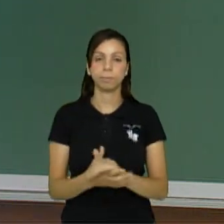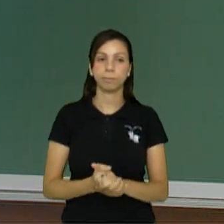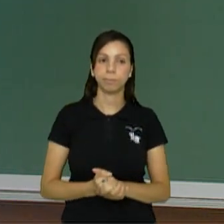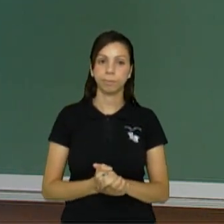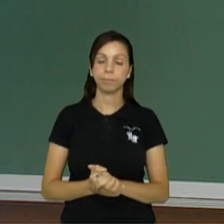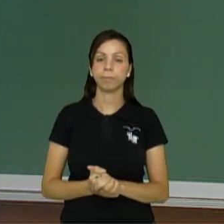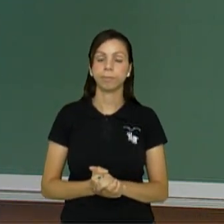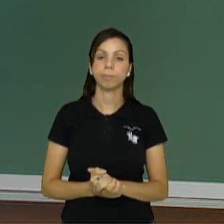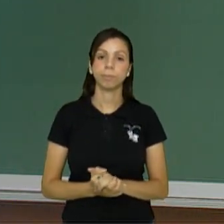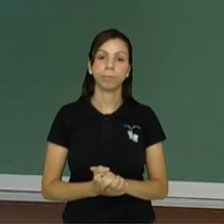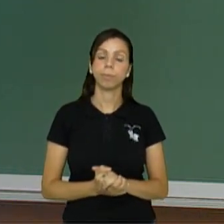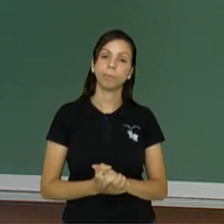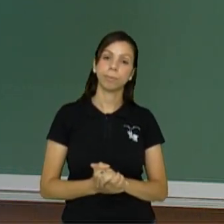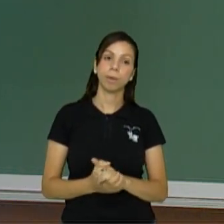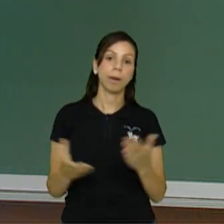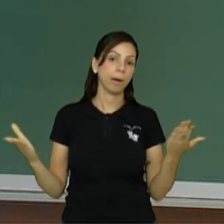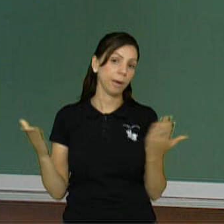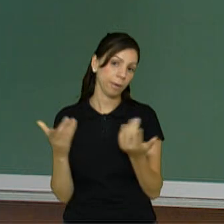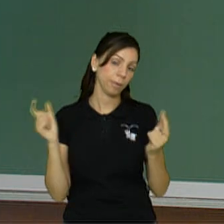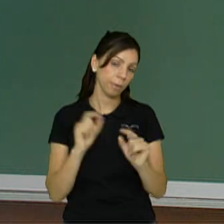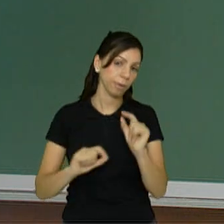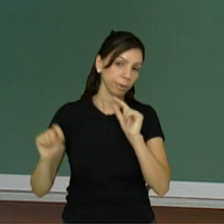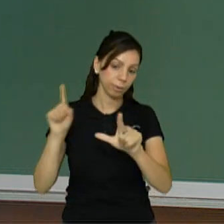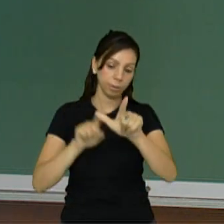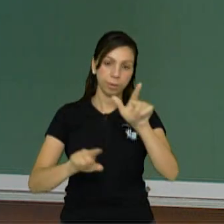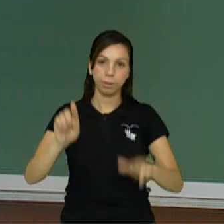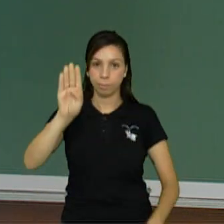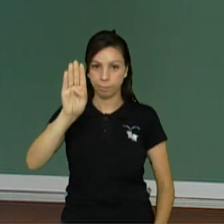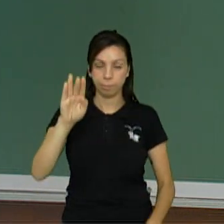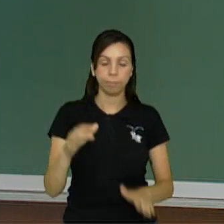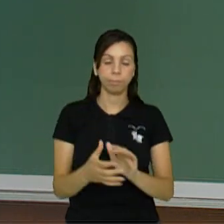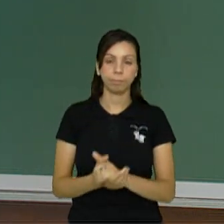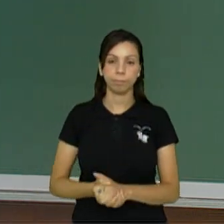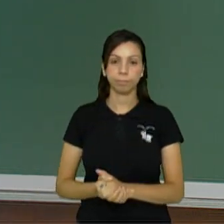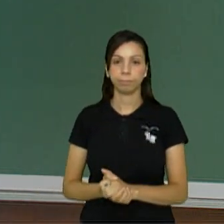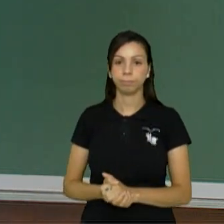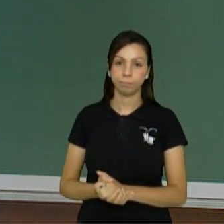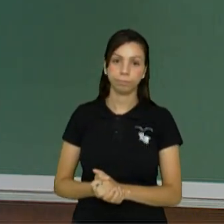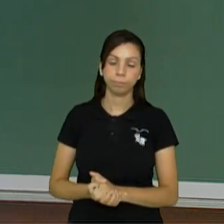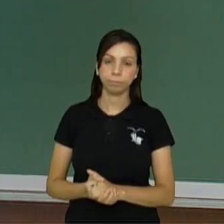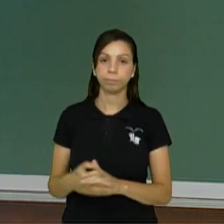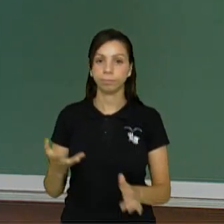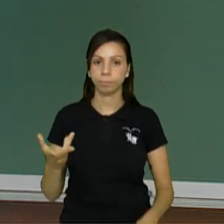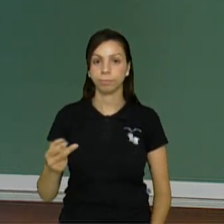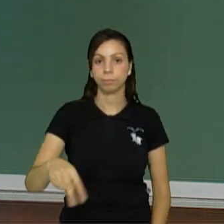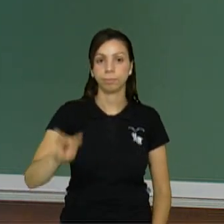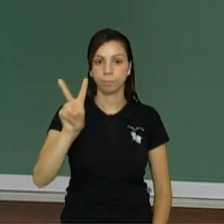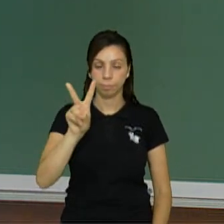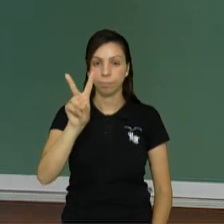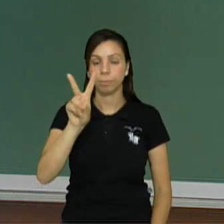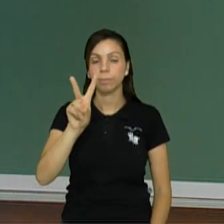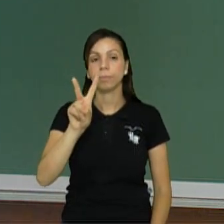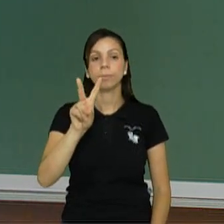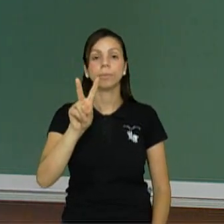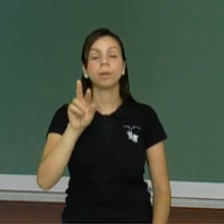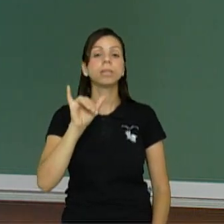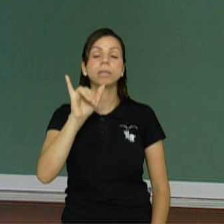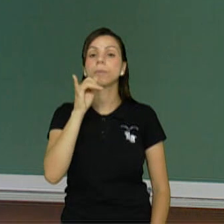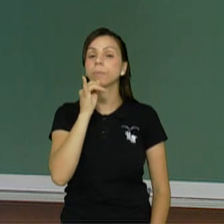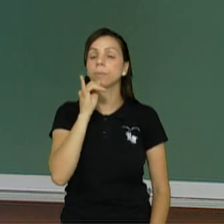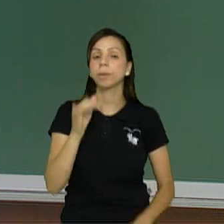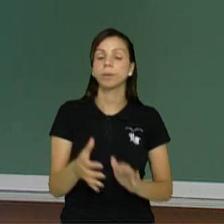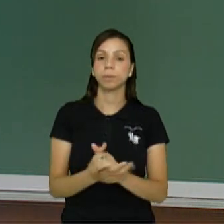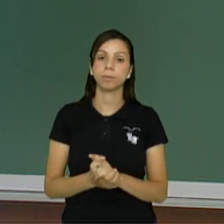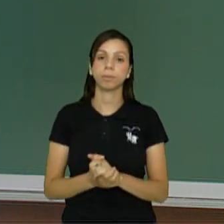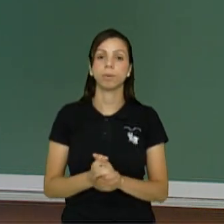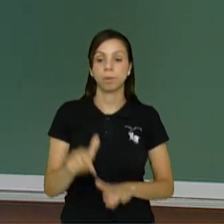né? Imagine você, agora ele está na letra B. Determine a velocidade resultante caso ele esteja nadando